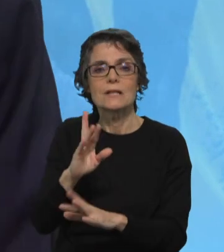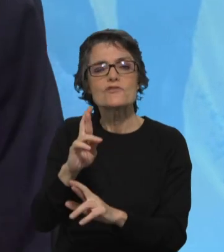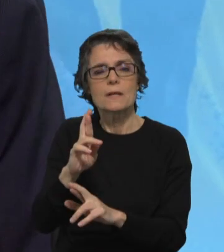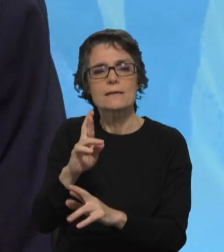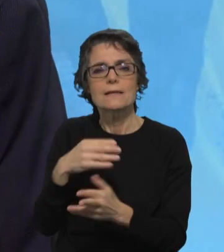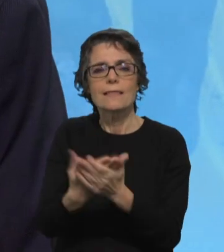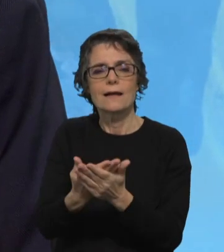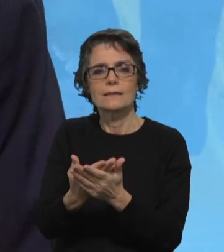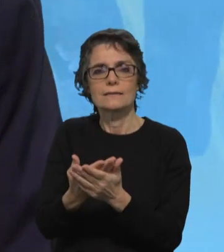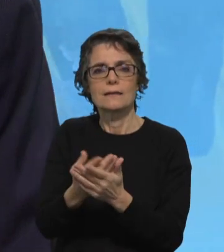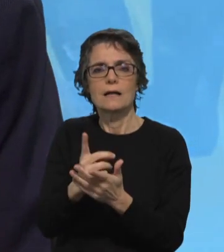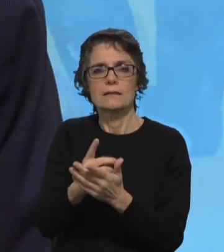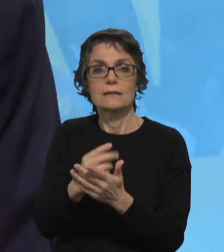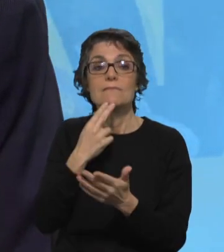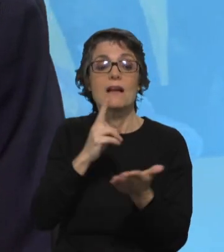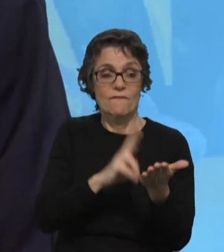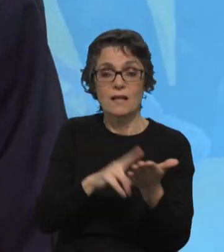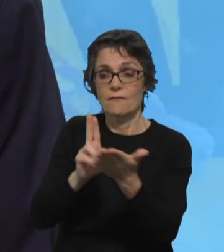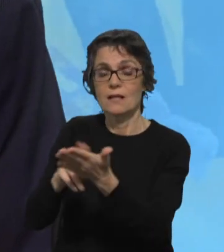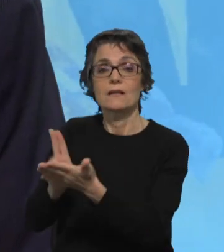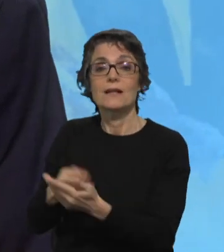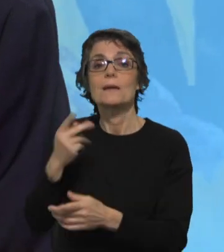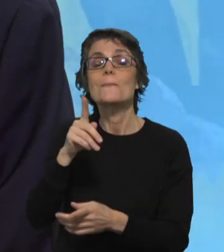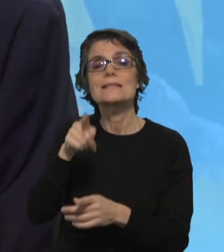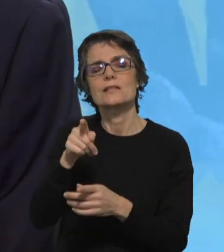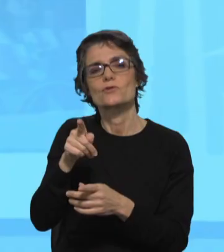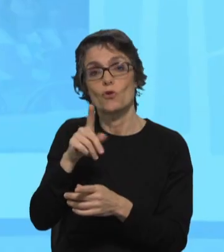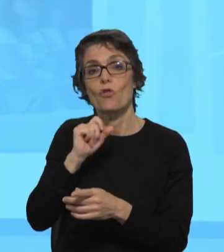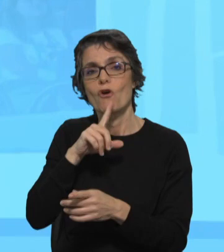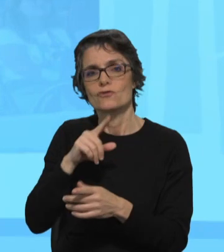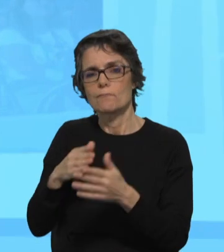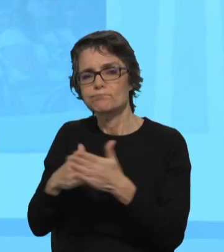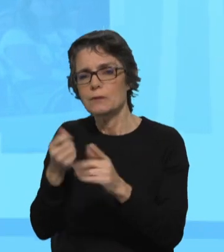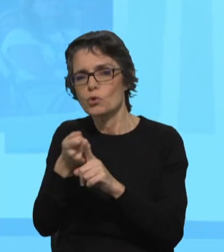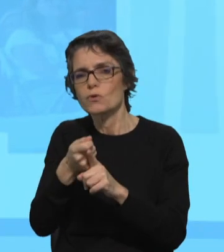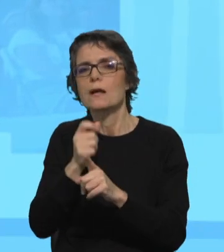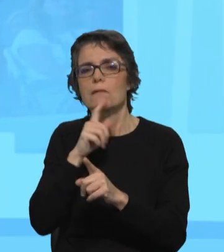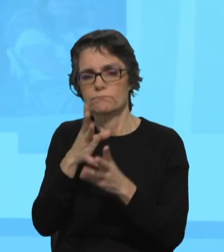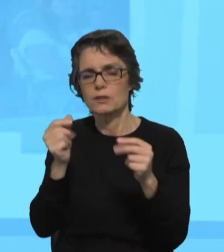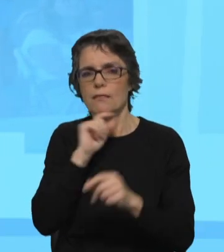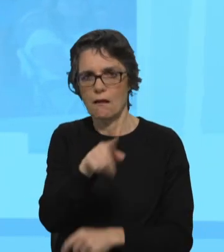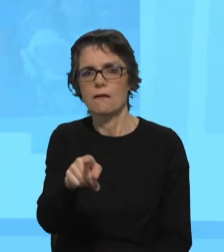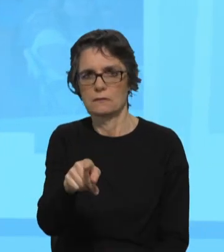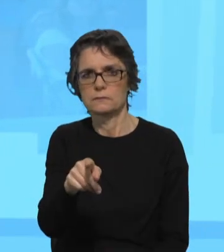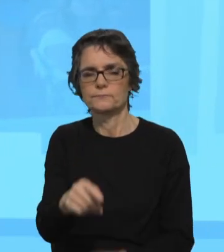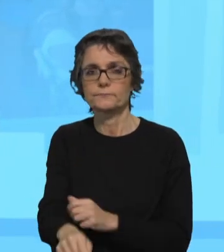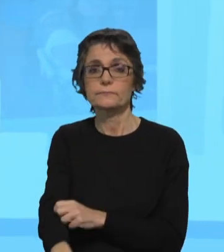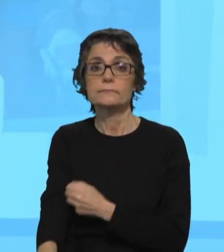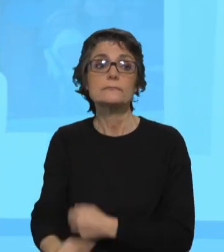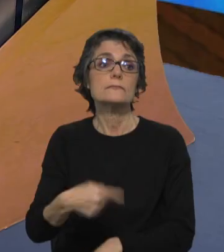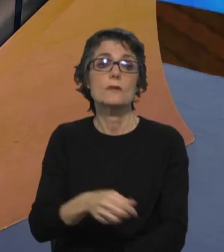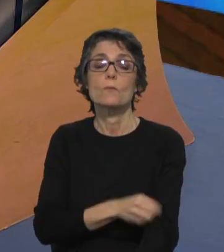isso é real, mas é um meio, não é um fim. E depois, da Páscoa, brota um